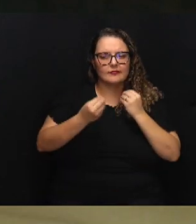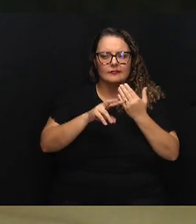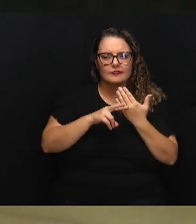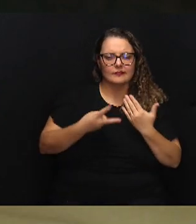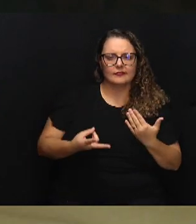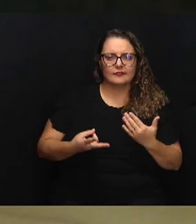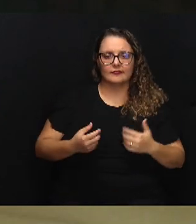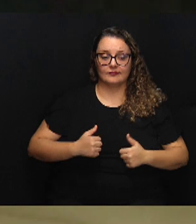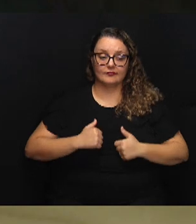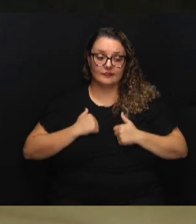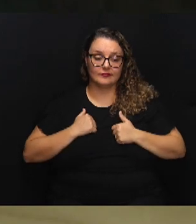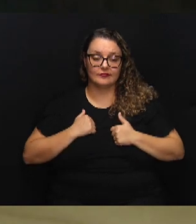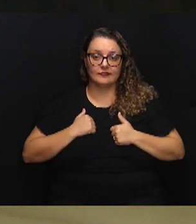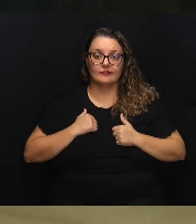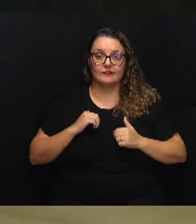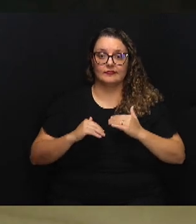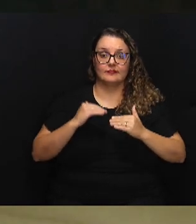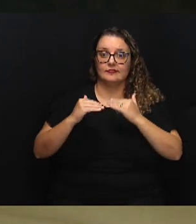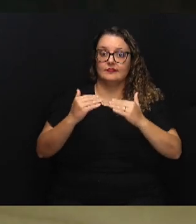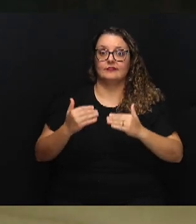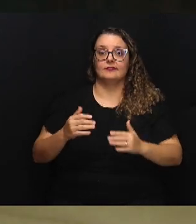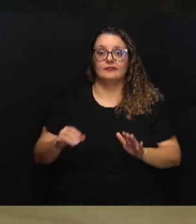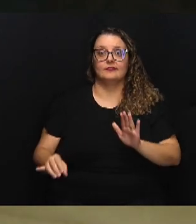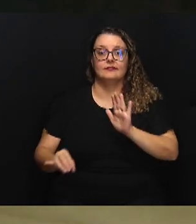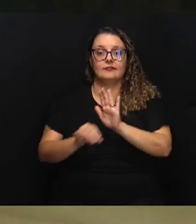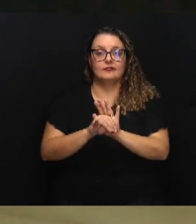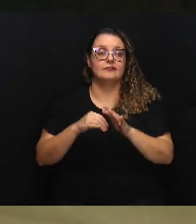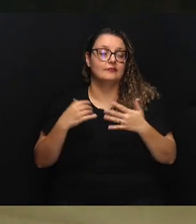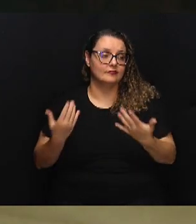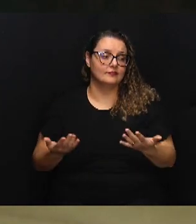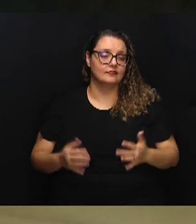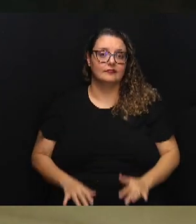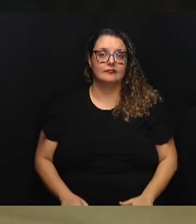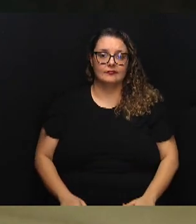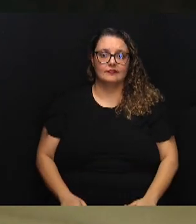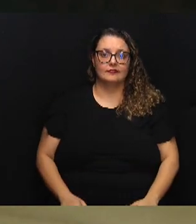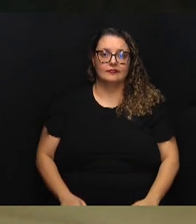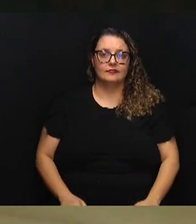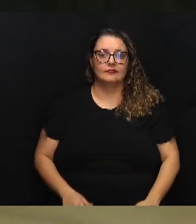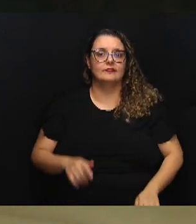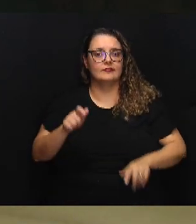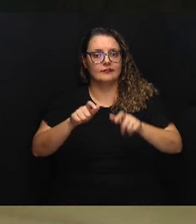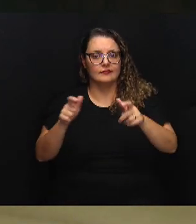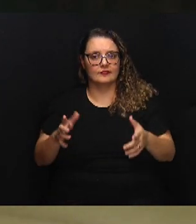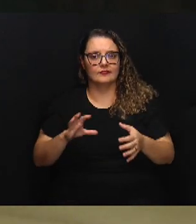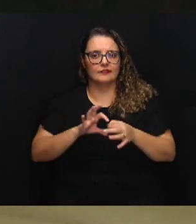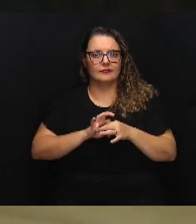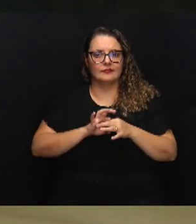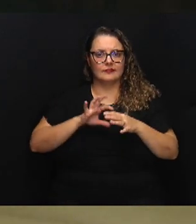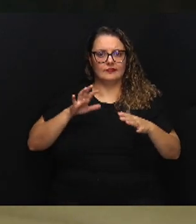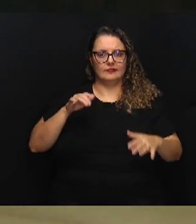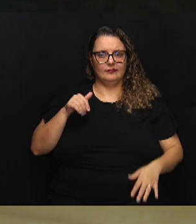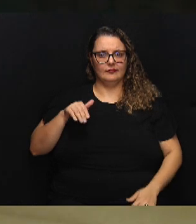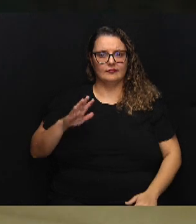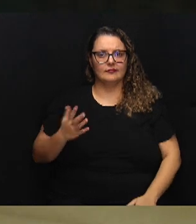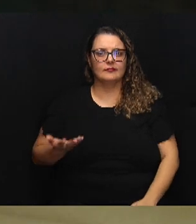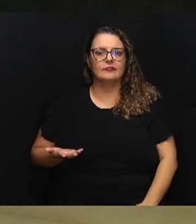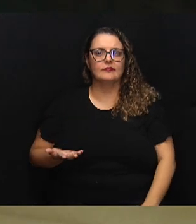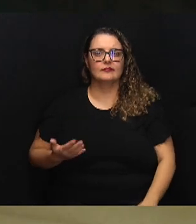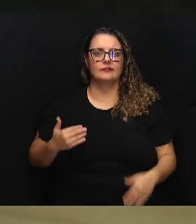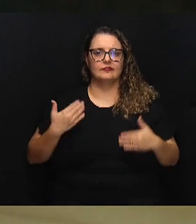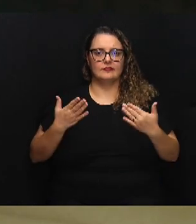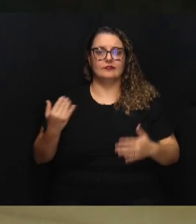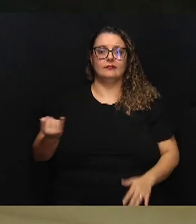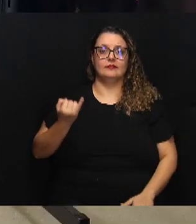na autoestima e na construção da identidade, né? O pessoal está querendo se desconectar um pouco mais, e qual que é a